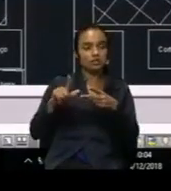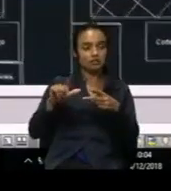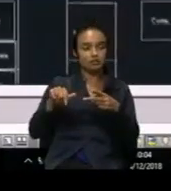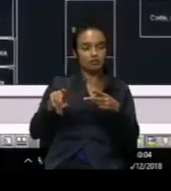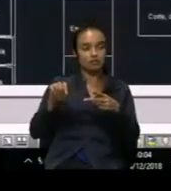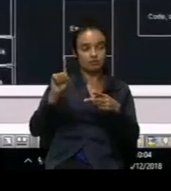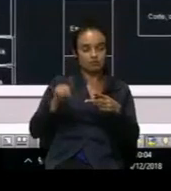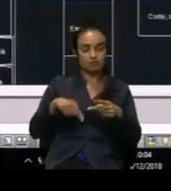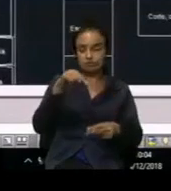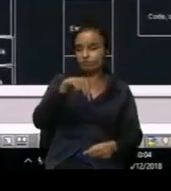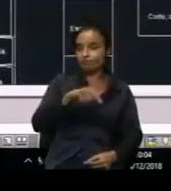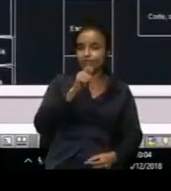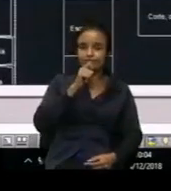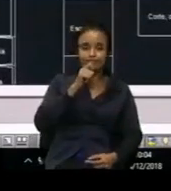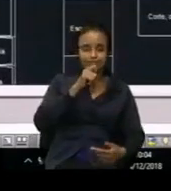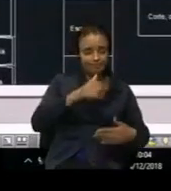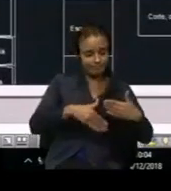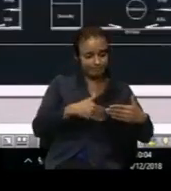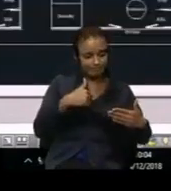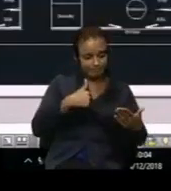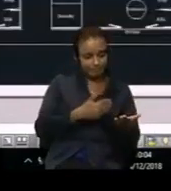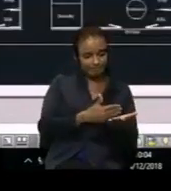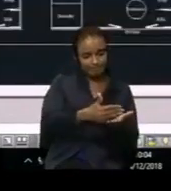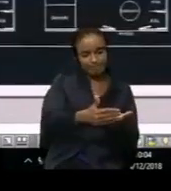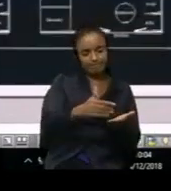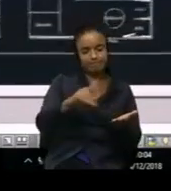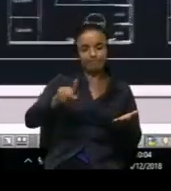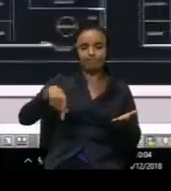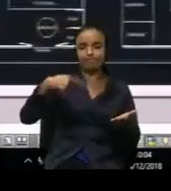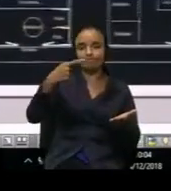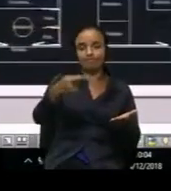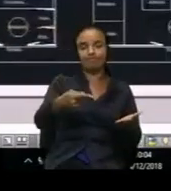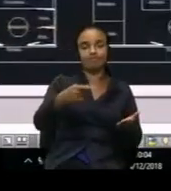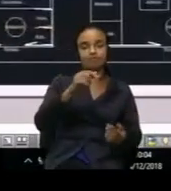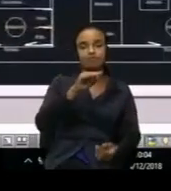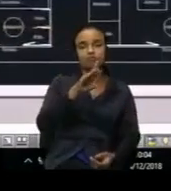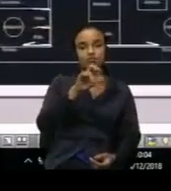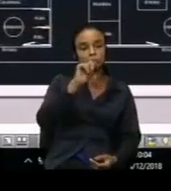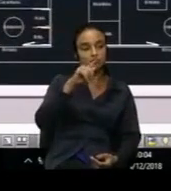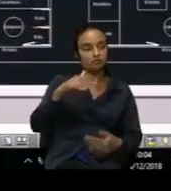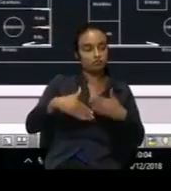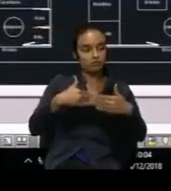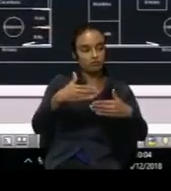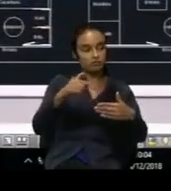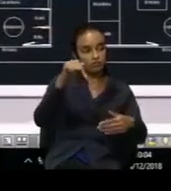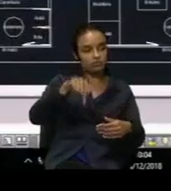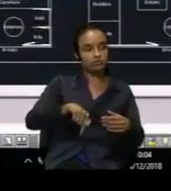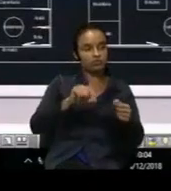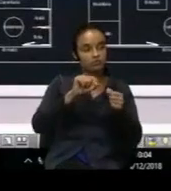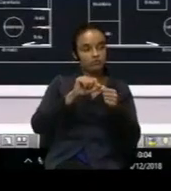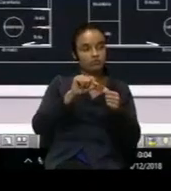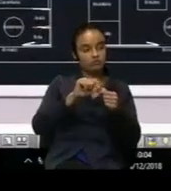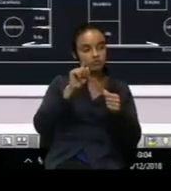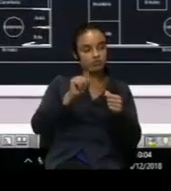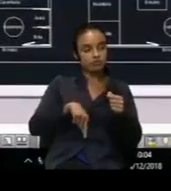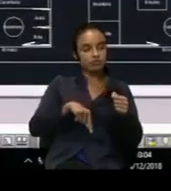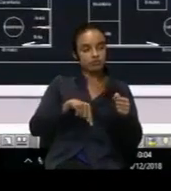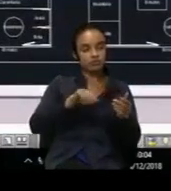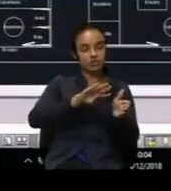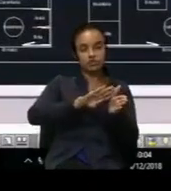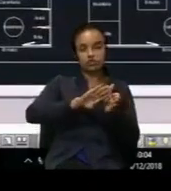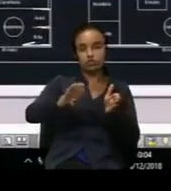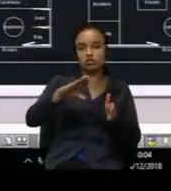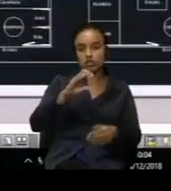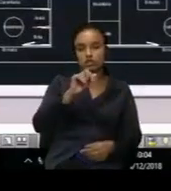obra. A gente ainda está na fase inicial. Depois que a minha obra evolui, o que eu fiz? Eu eliminei a carpintaria